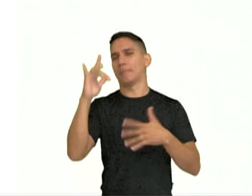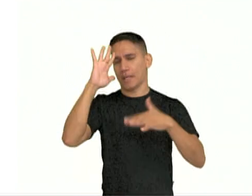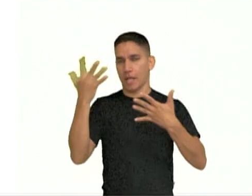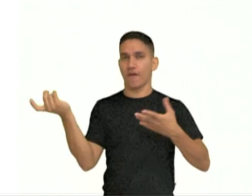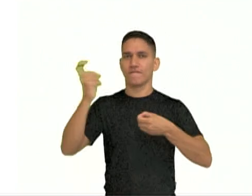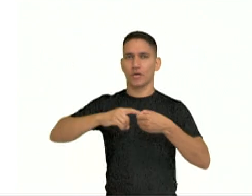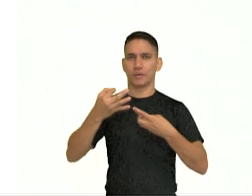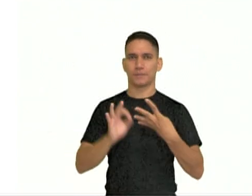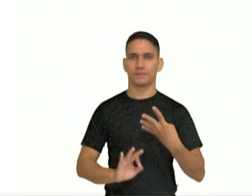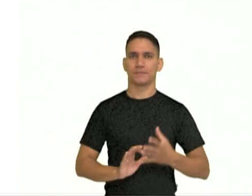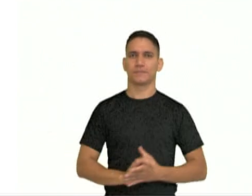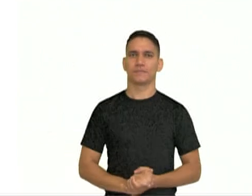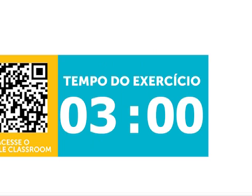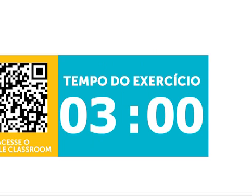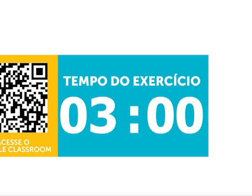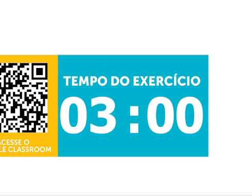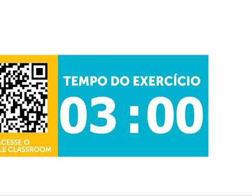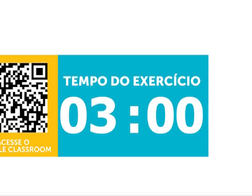conferir contigo.